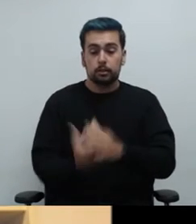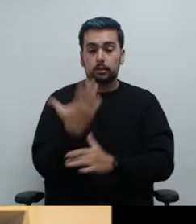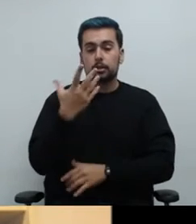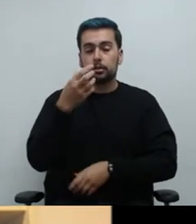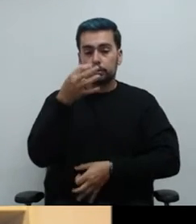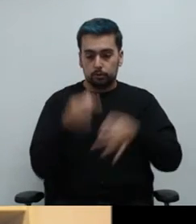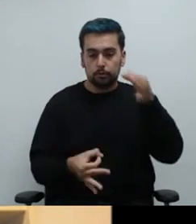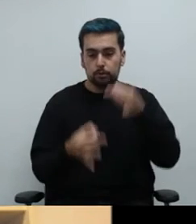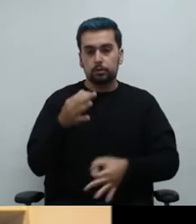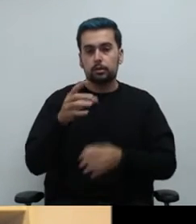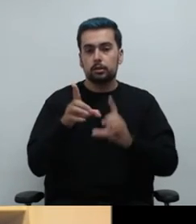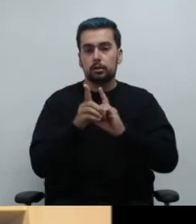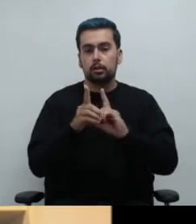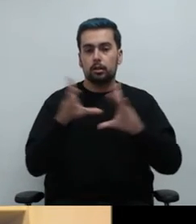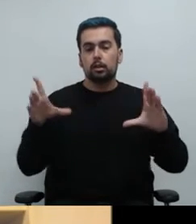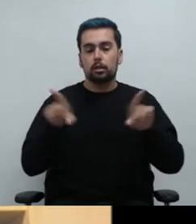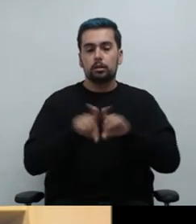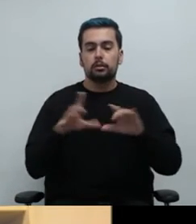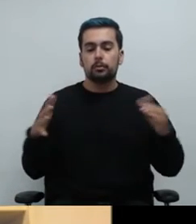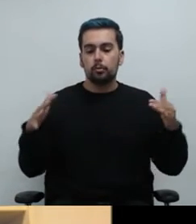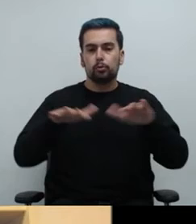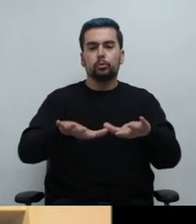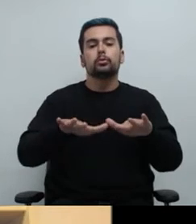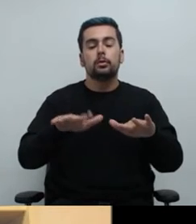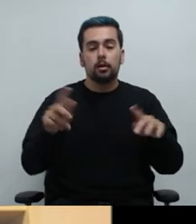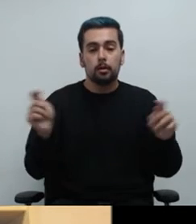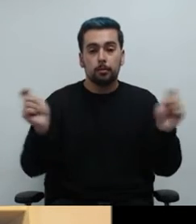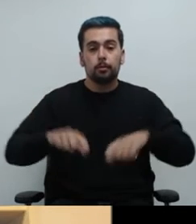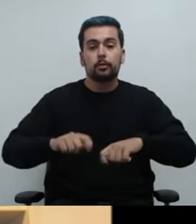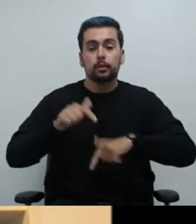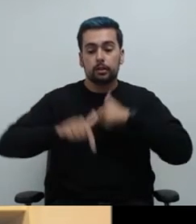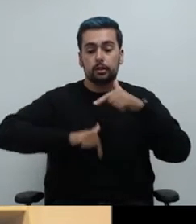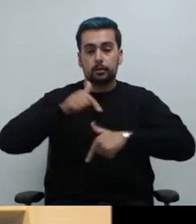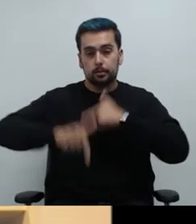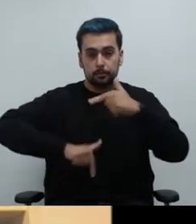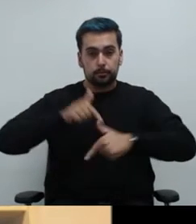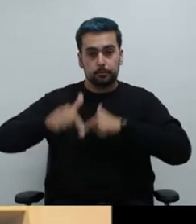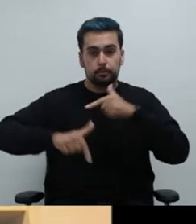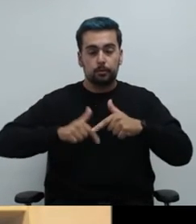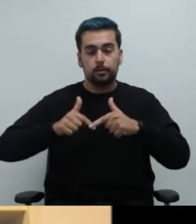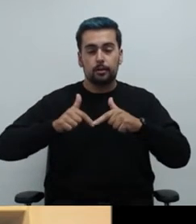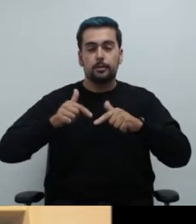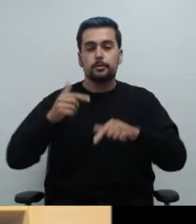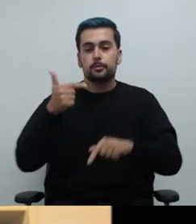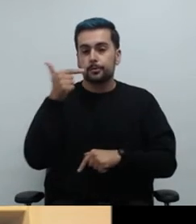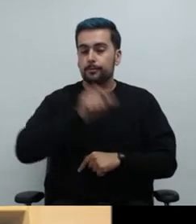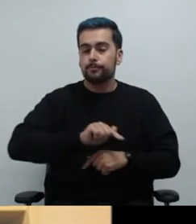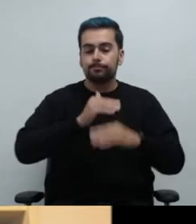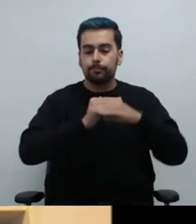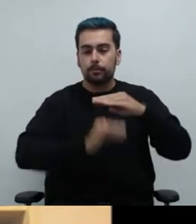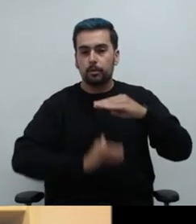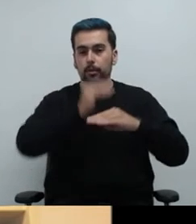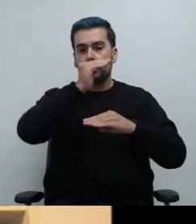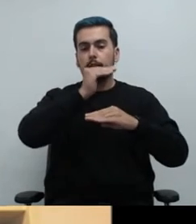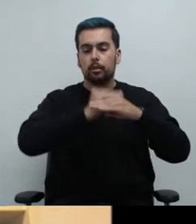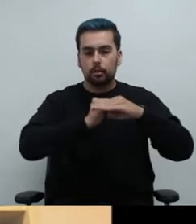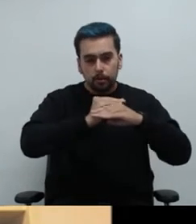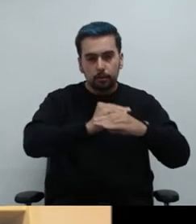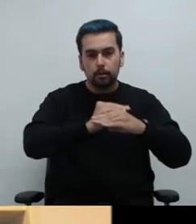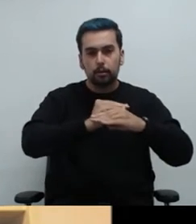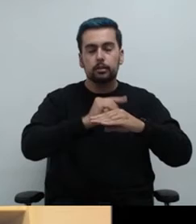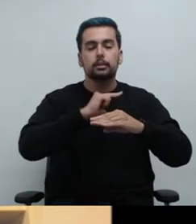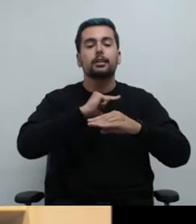justiça democrática e inclusiva, capaz de atuar para mitigar desigualdades sociais e